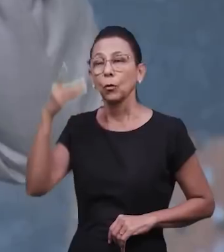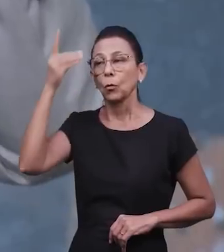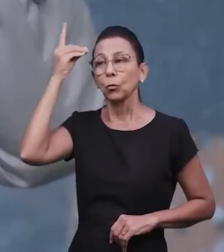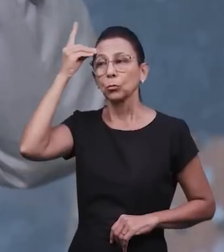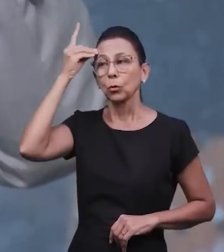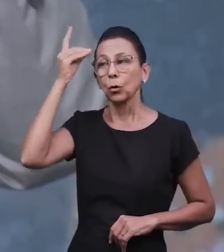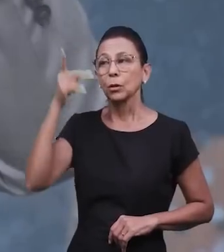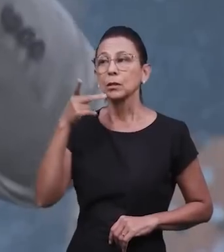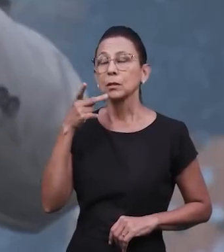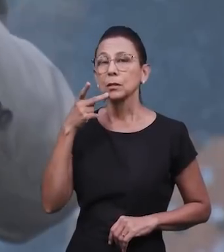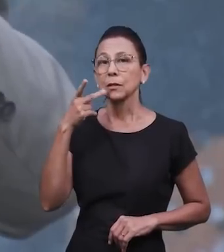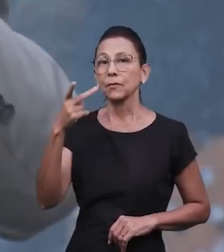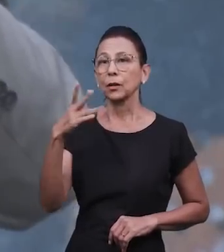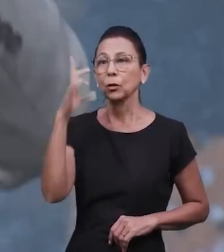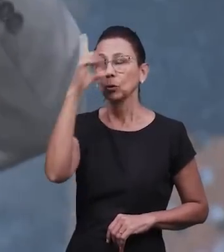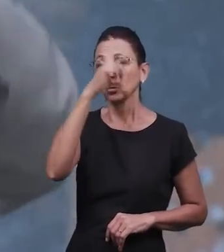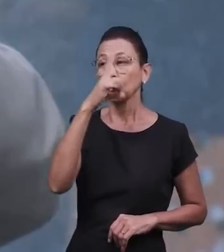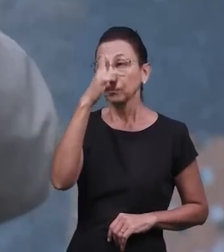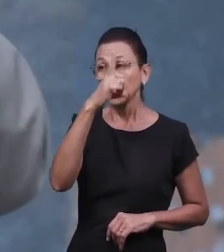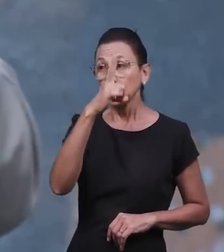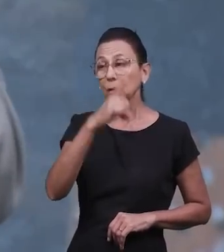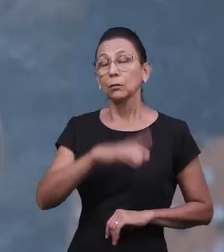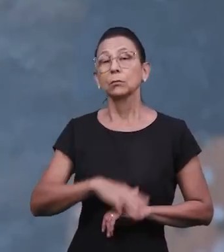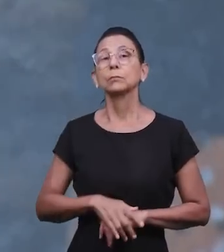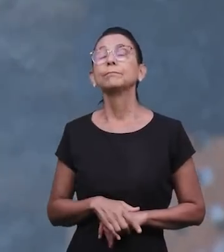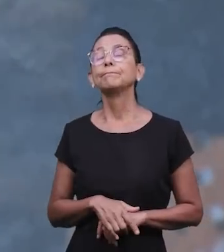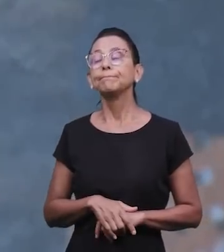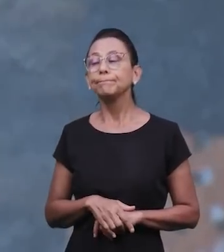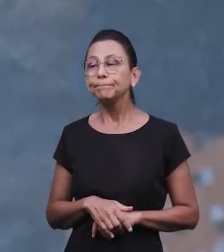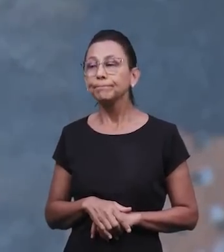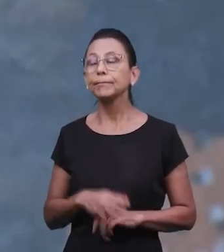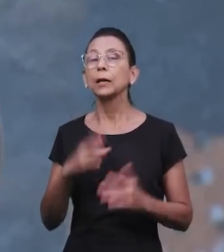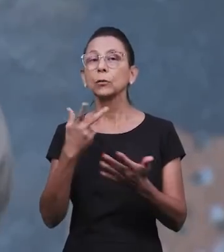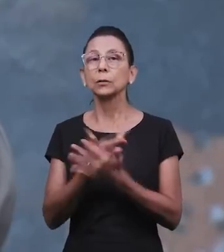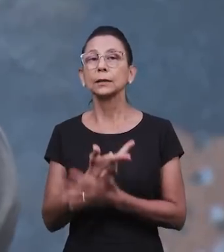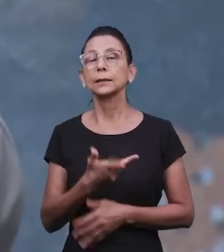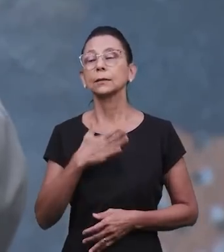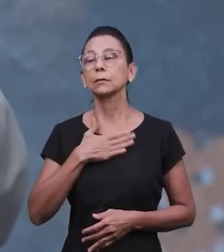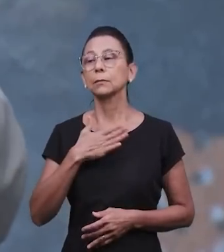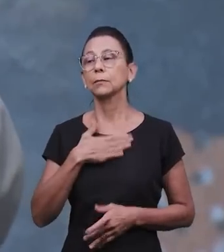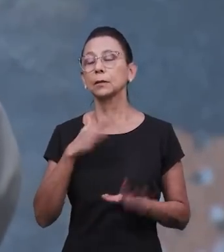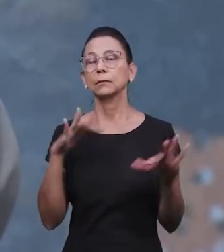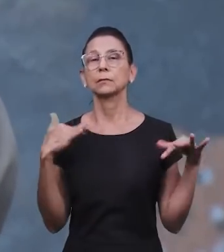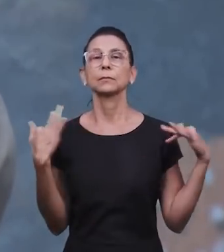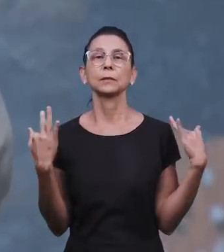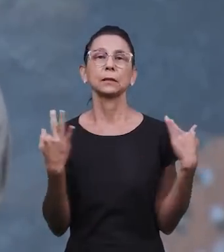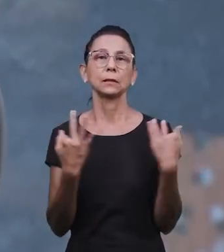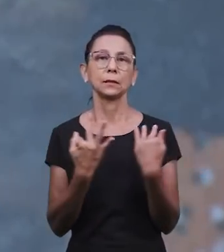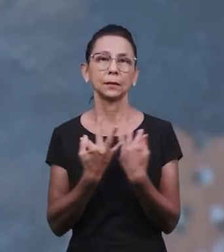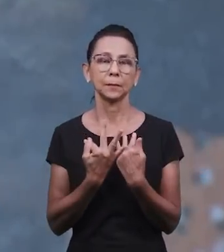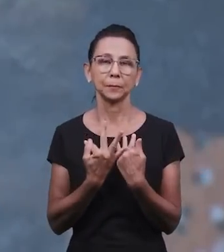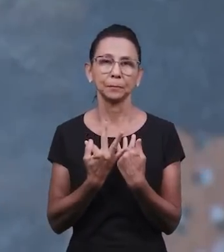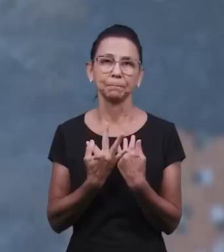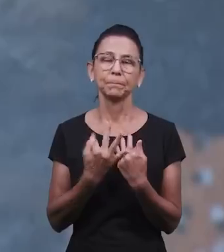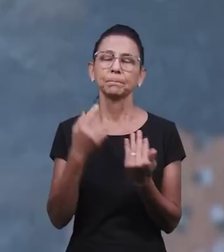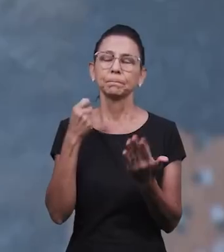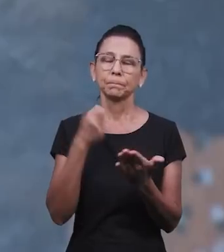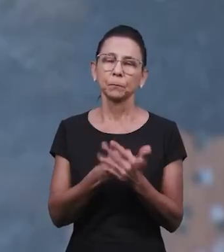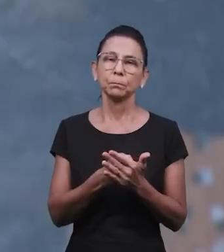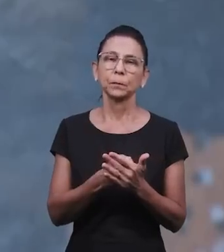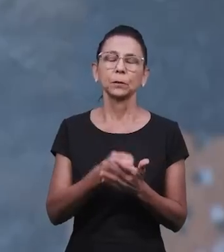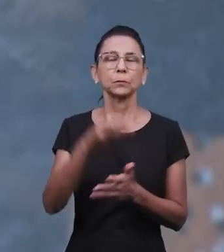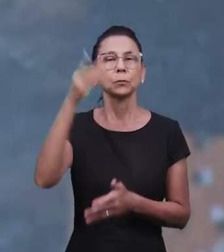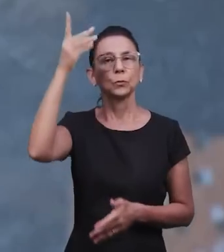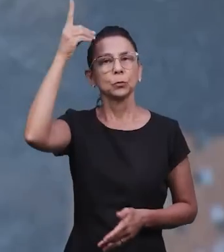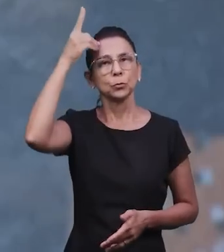domingo agora foi para nós. Exatamente aquilo aconteceu na nossa casa. Quer dizer, quando esse dom foi dado